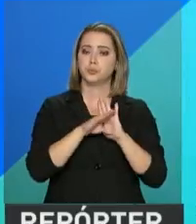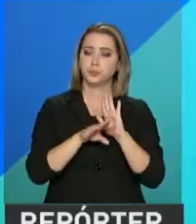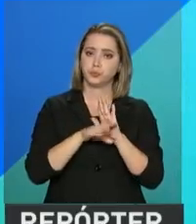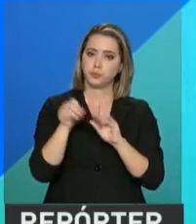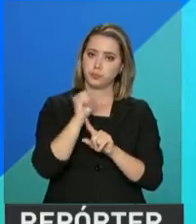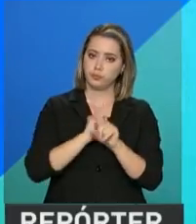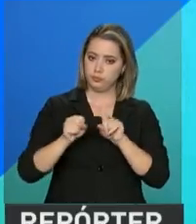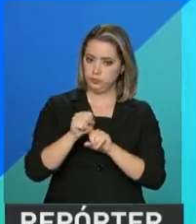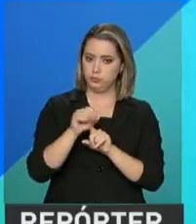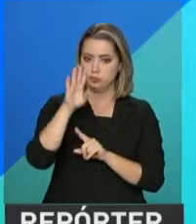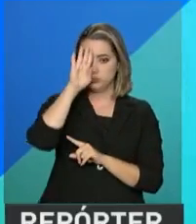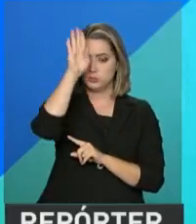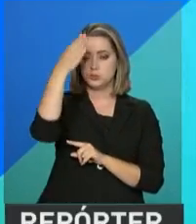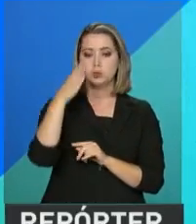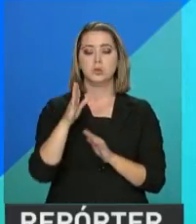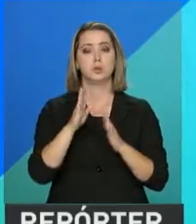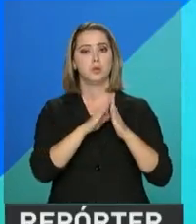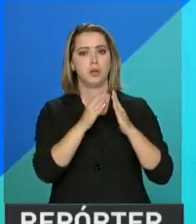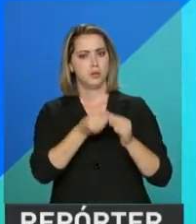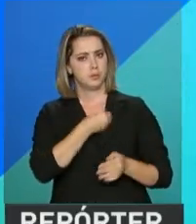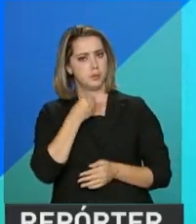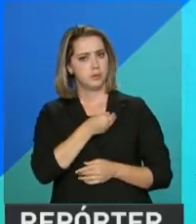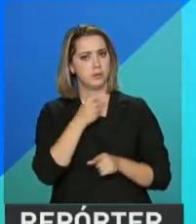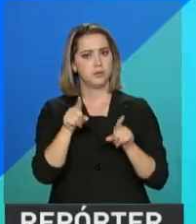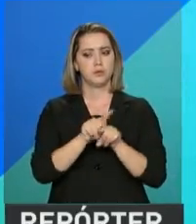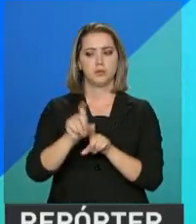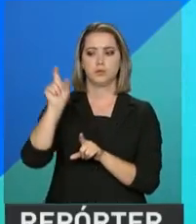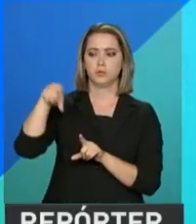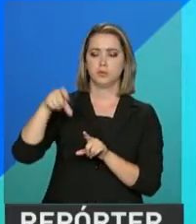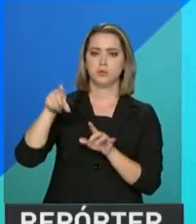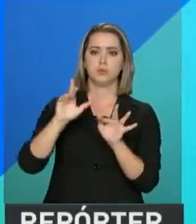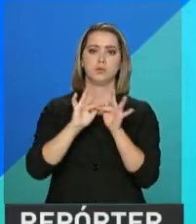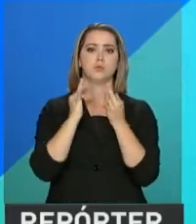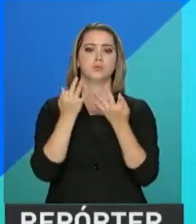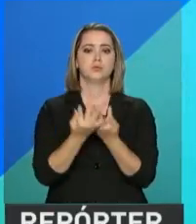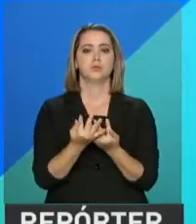Principalmente o programa Minha Casa Minha Vida e também os beneficiários do Bolsa Família.